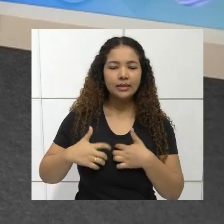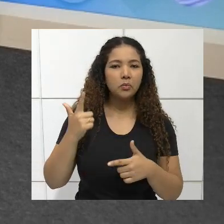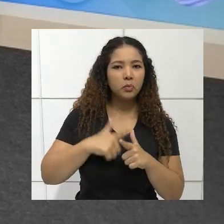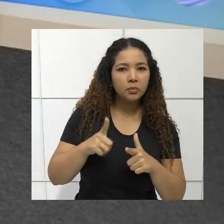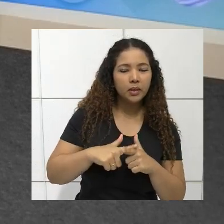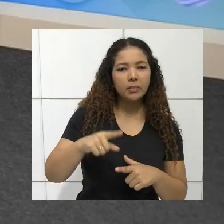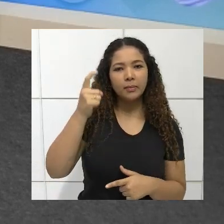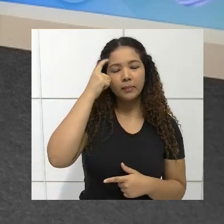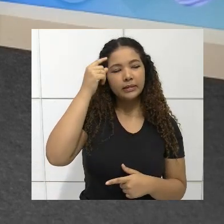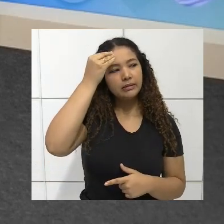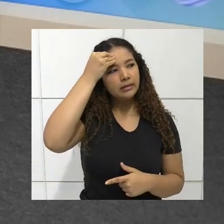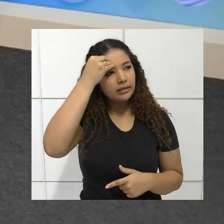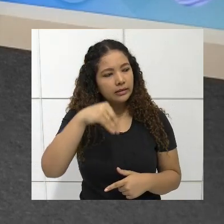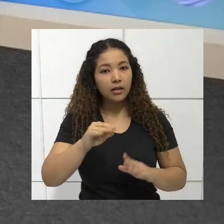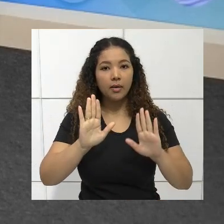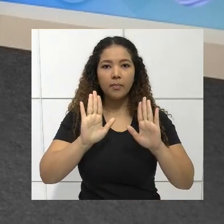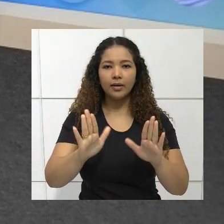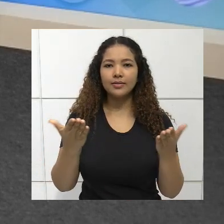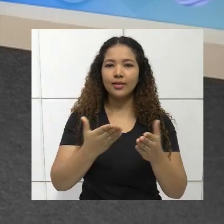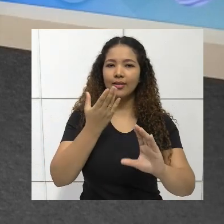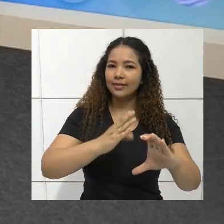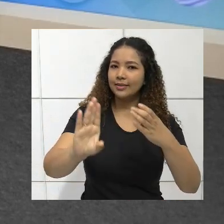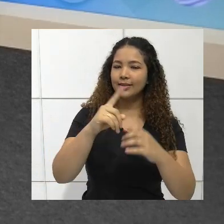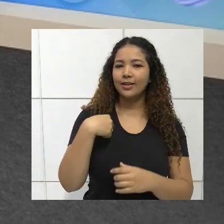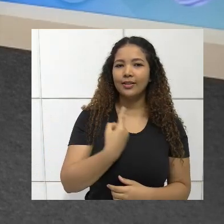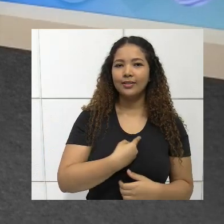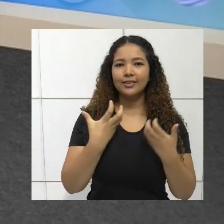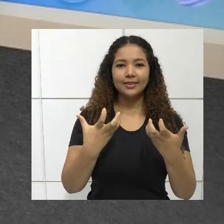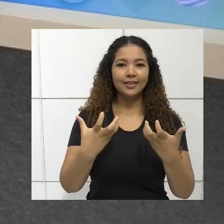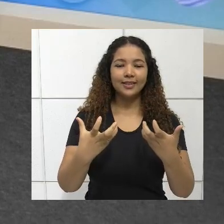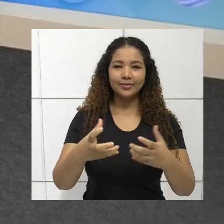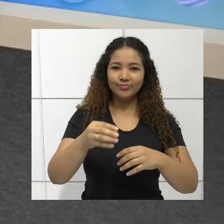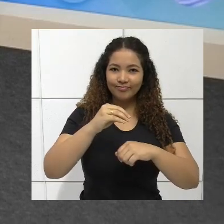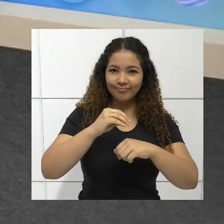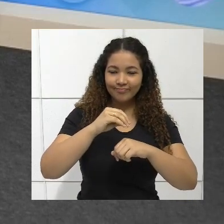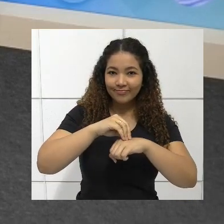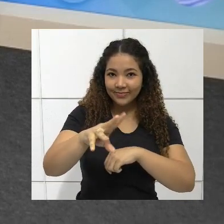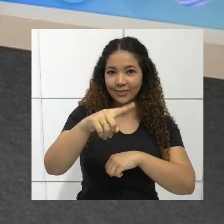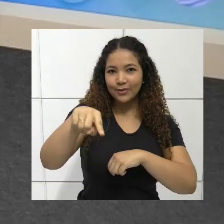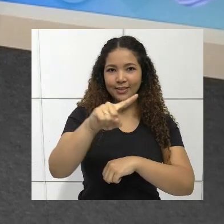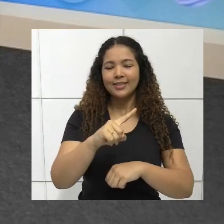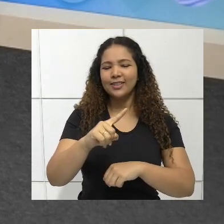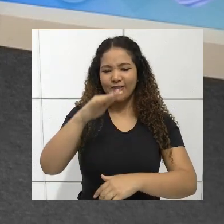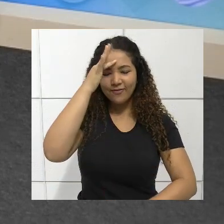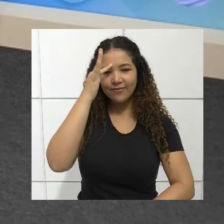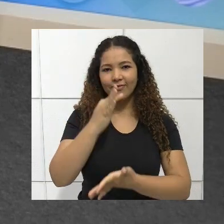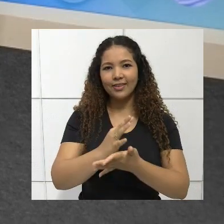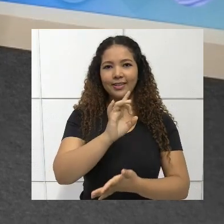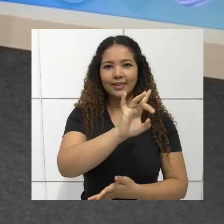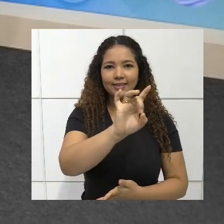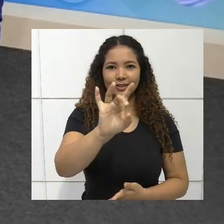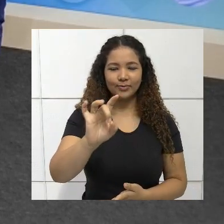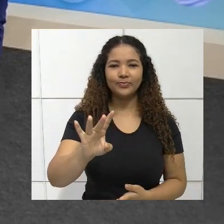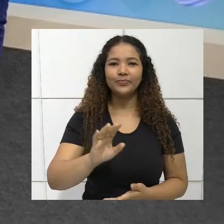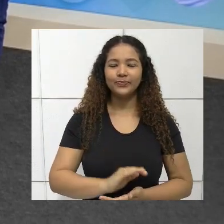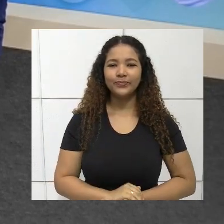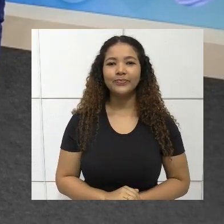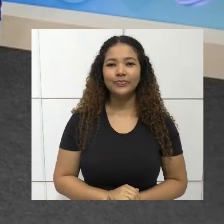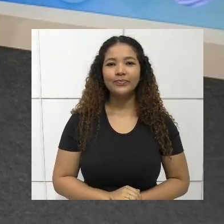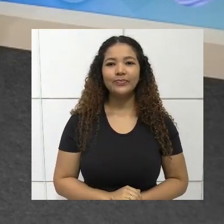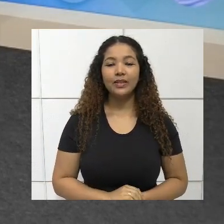desistir, mas através dessa canção nós queremos deixar uma linda mensagem de fé a cada um de vocês aí. E olha